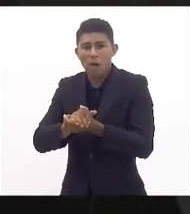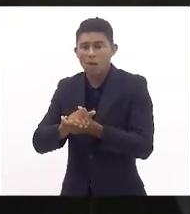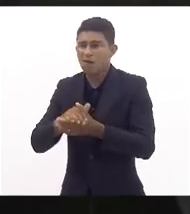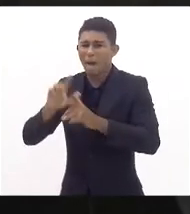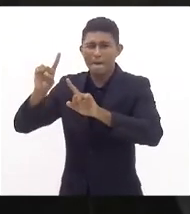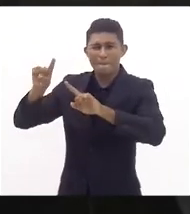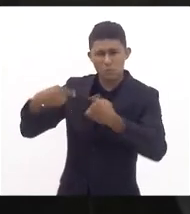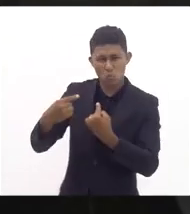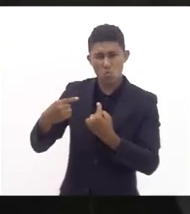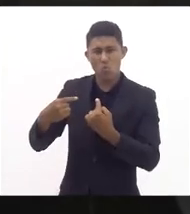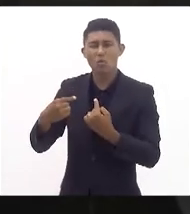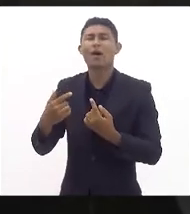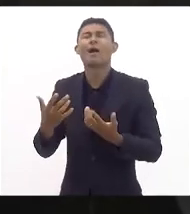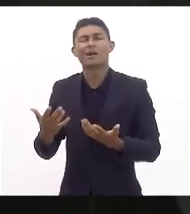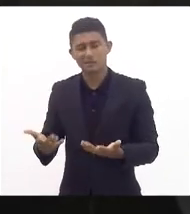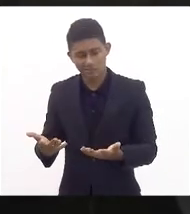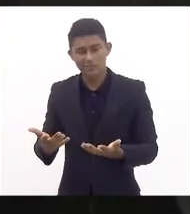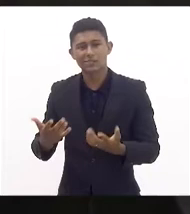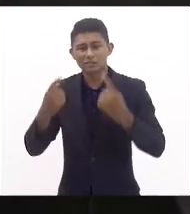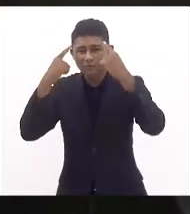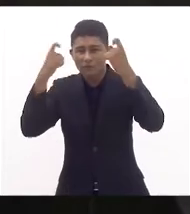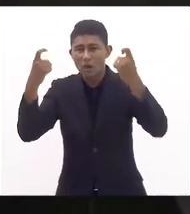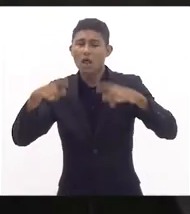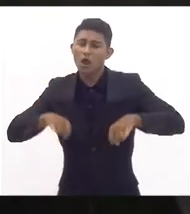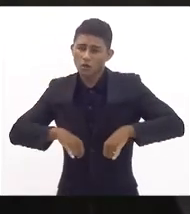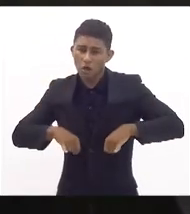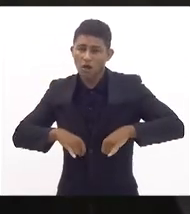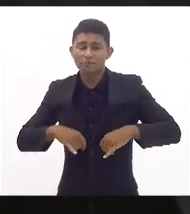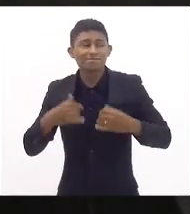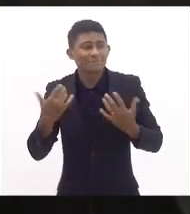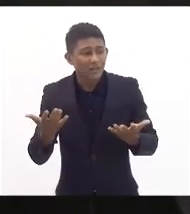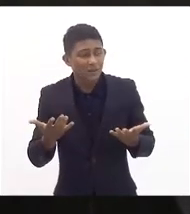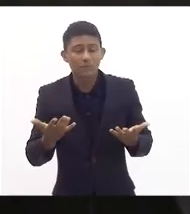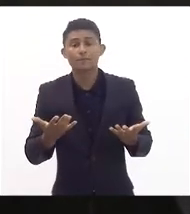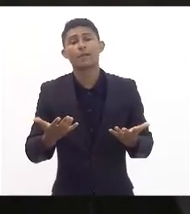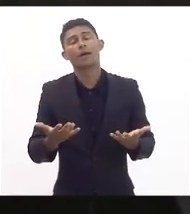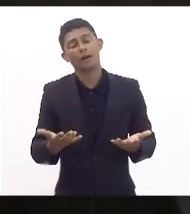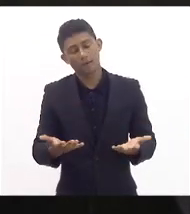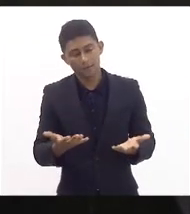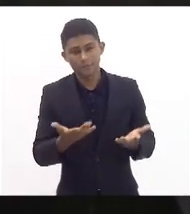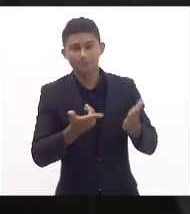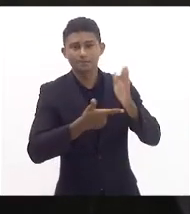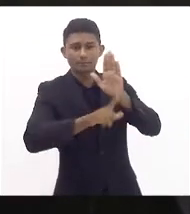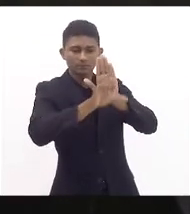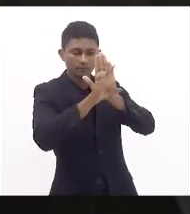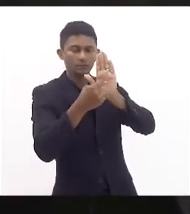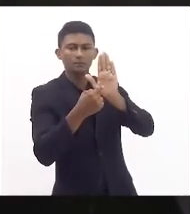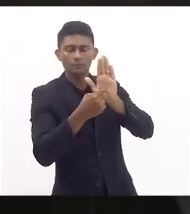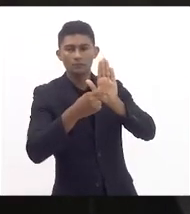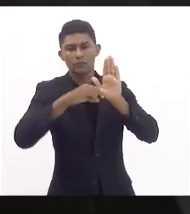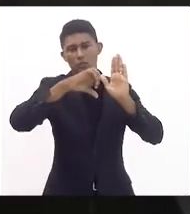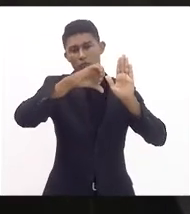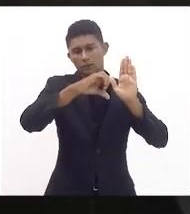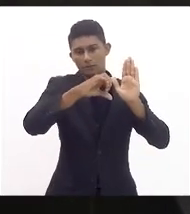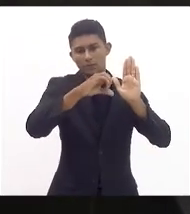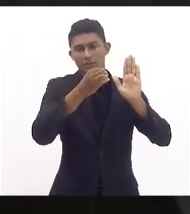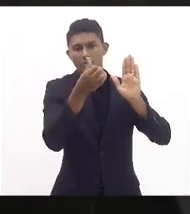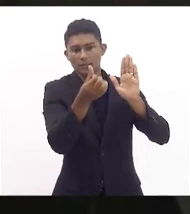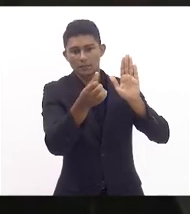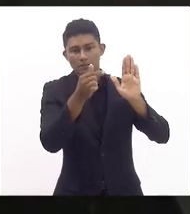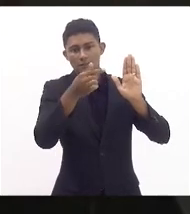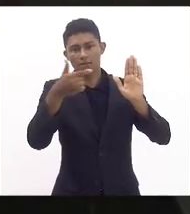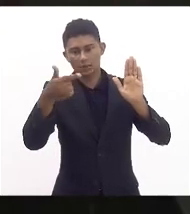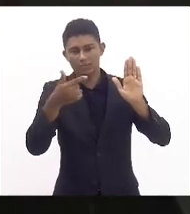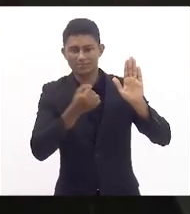dependência financeira, e sem a formação profissional. Então, essa lei,